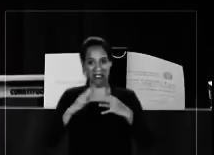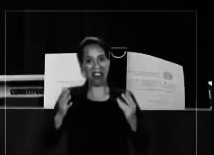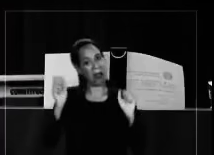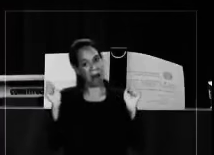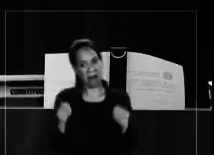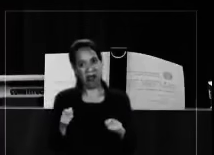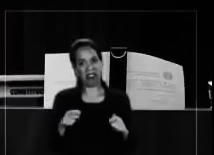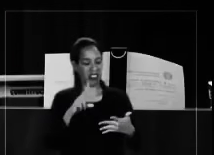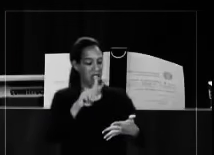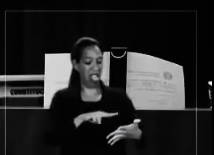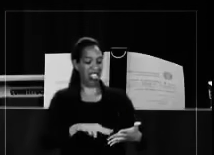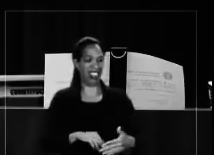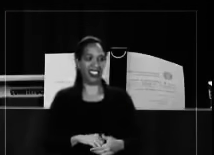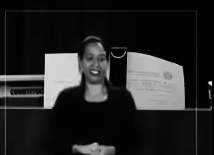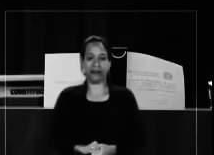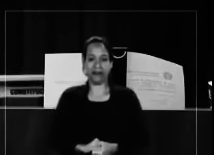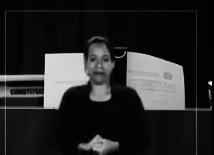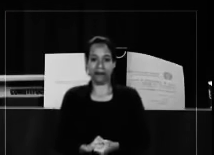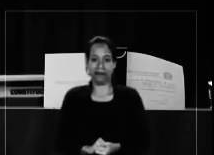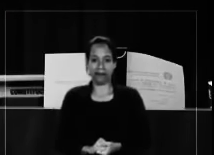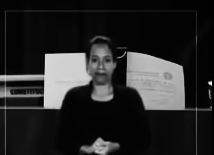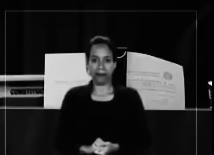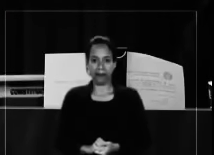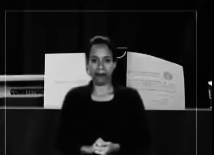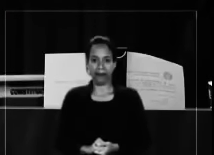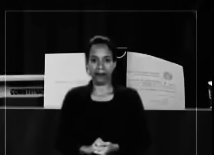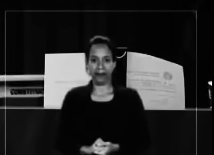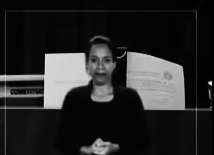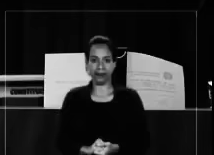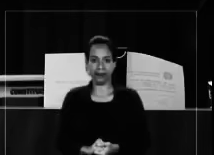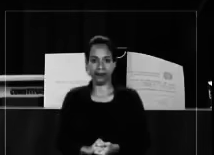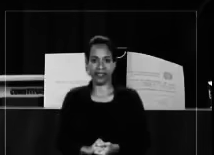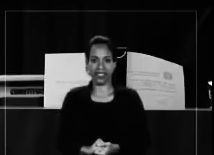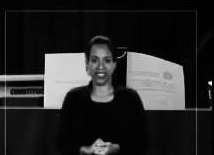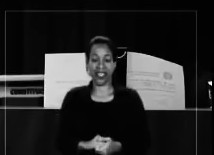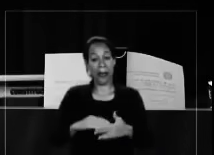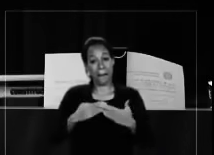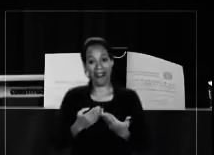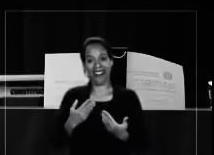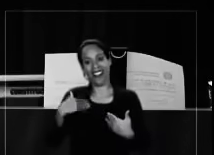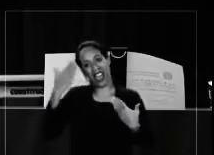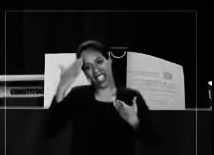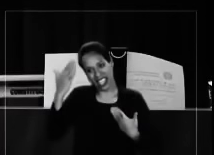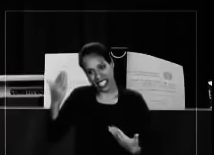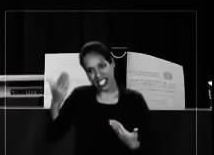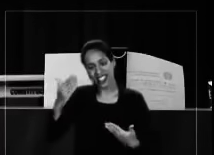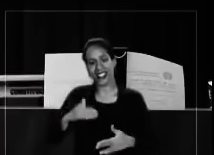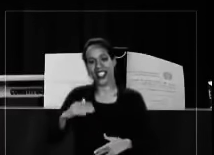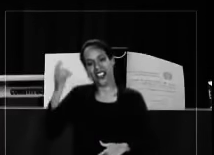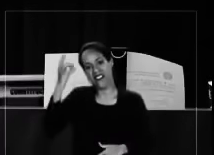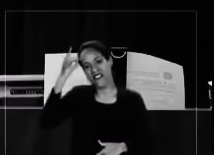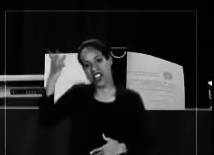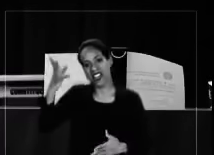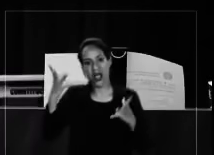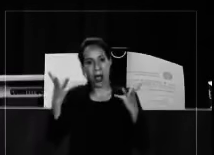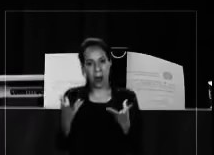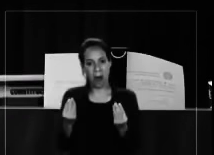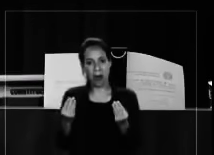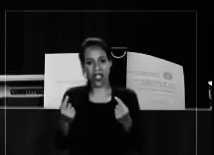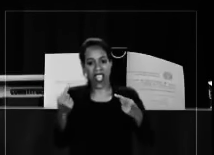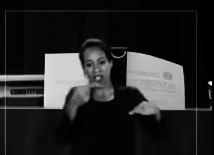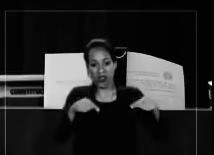Mas o apoio vai, o conteúdo volta. O patrono não. O patrono é uma relação de mão dupla. São as pessoas que eu interajo. Estava no Texas